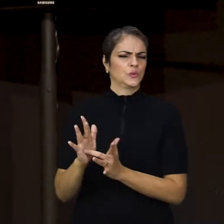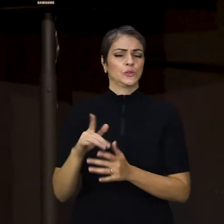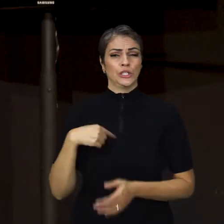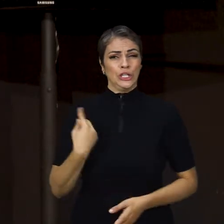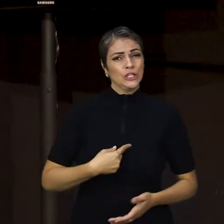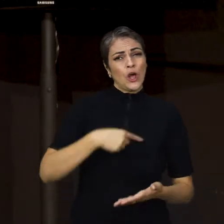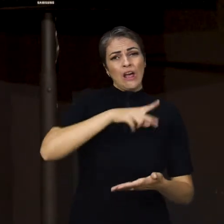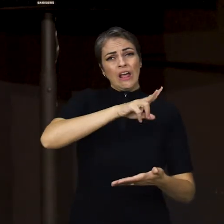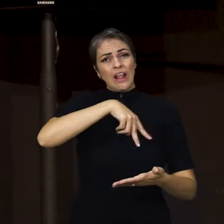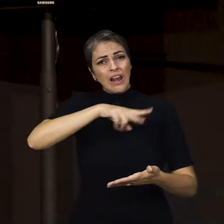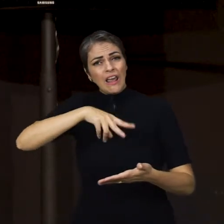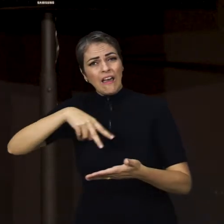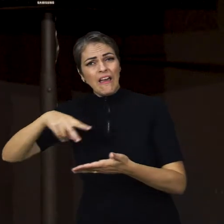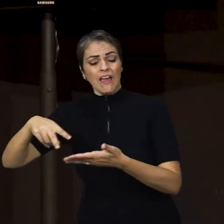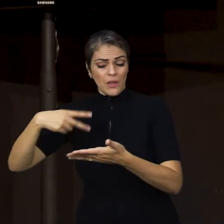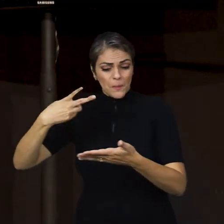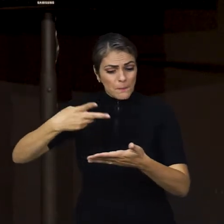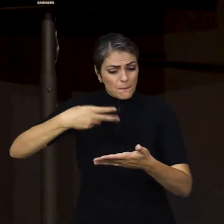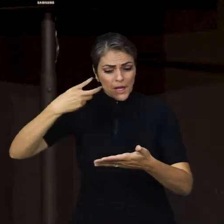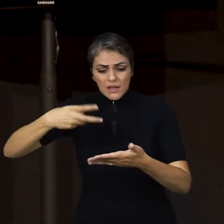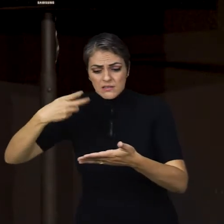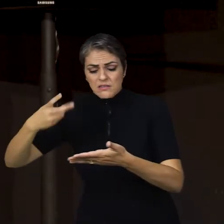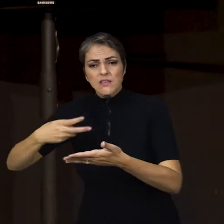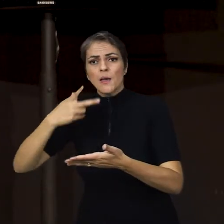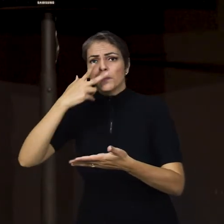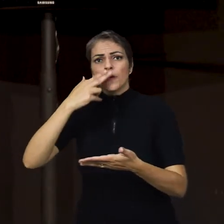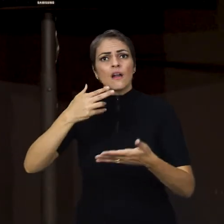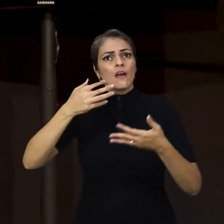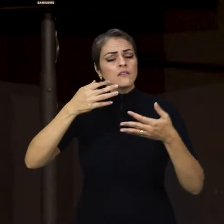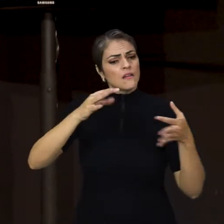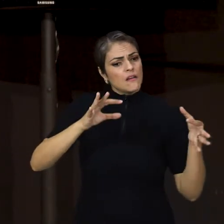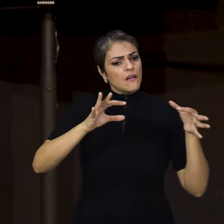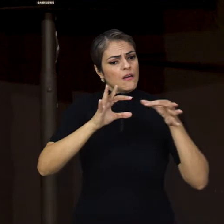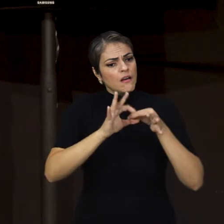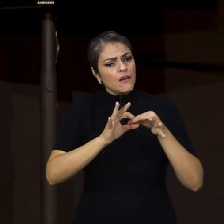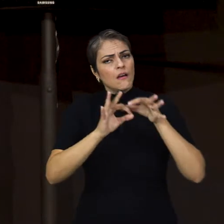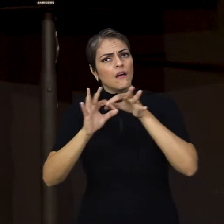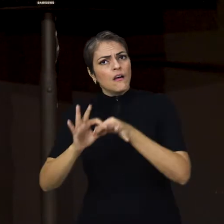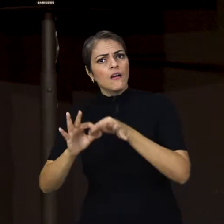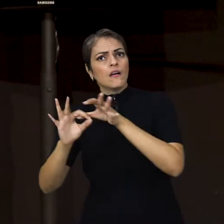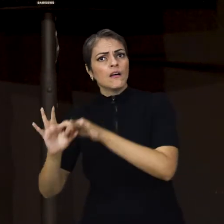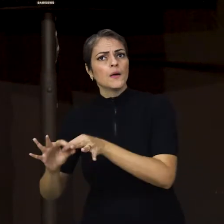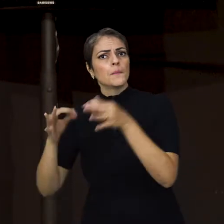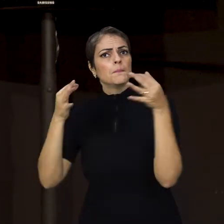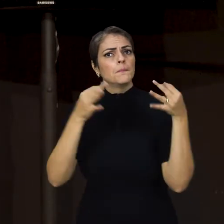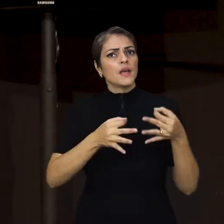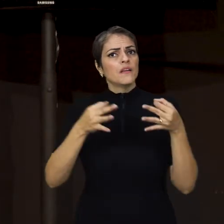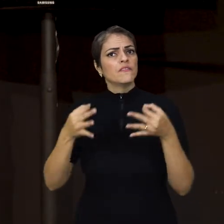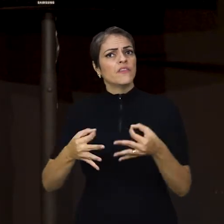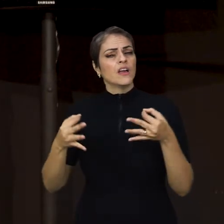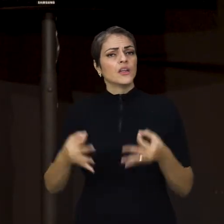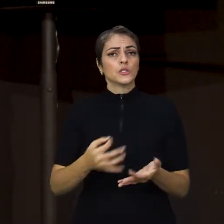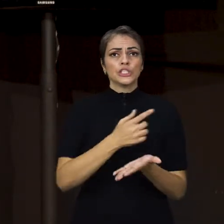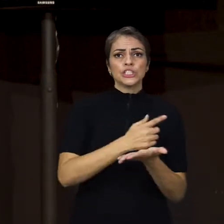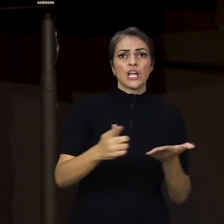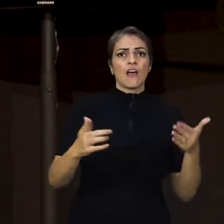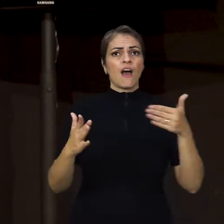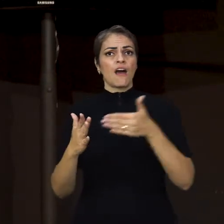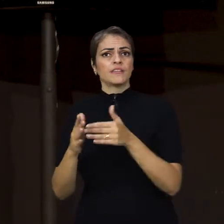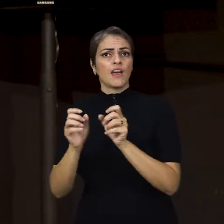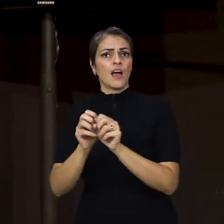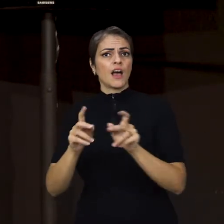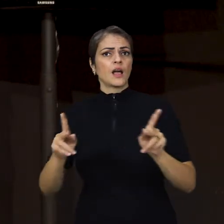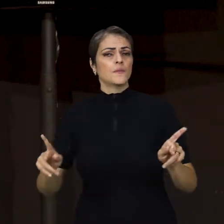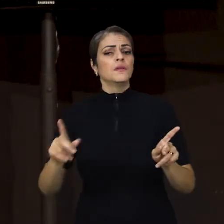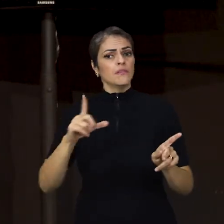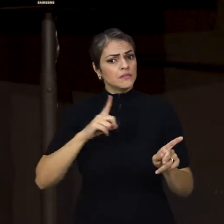essas histórias, nós percebemos que há um fio condutor em todas elas, e de Gênesis a Apocalipse há um tema central, há um assunto